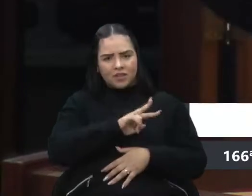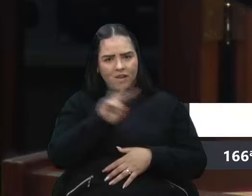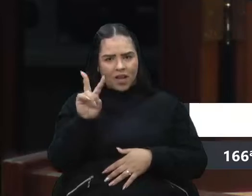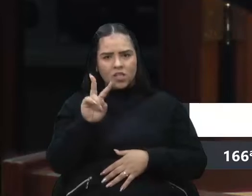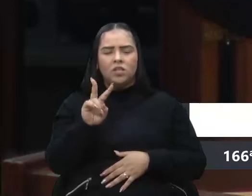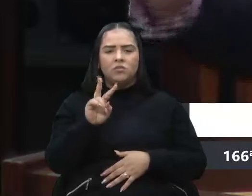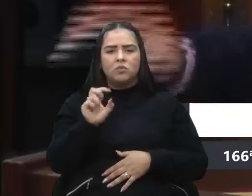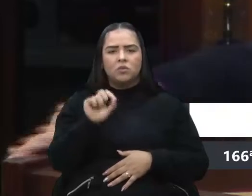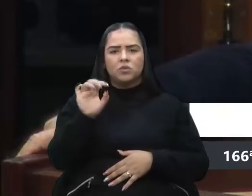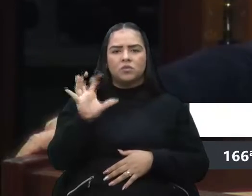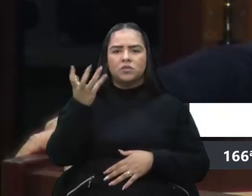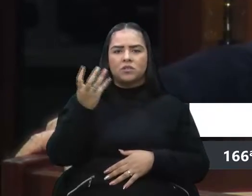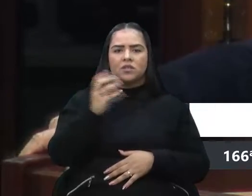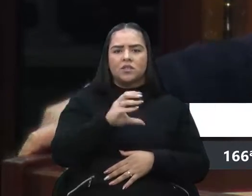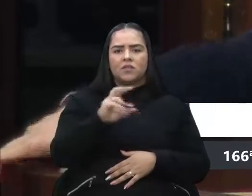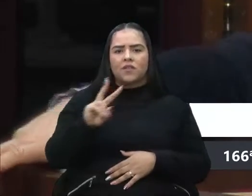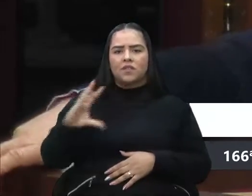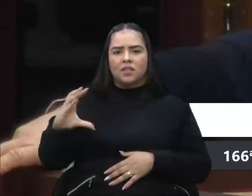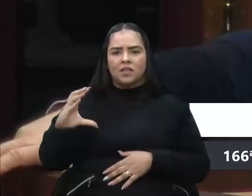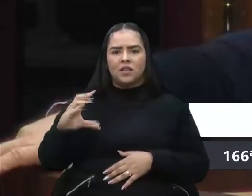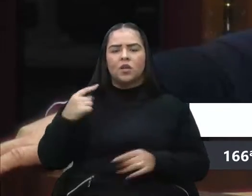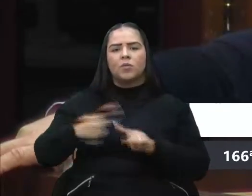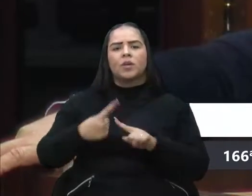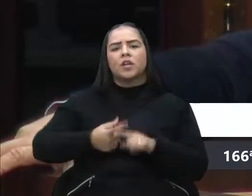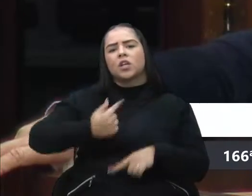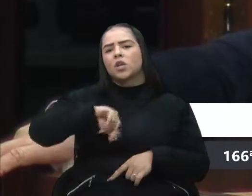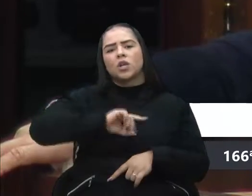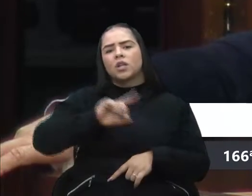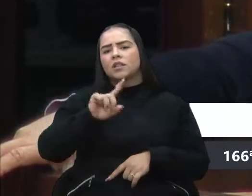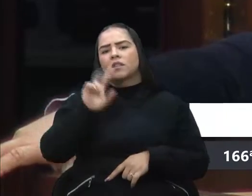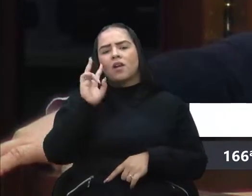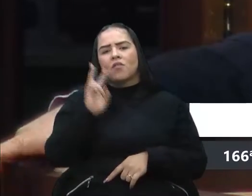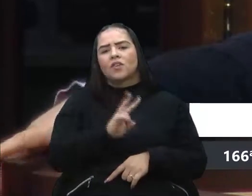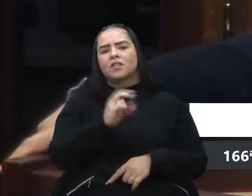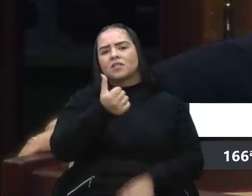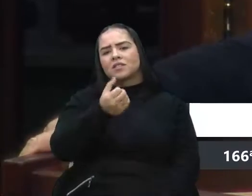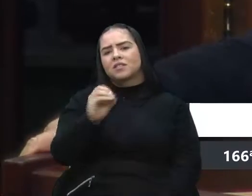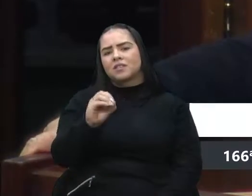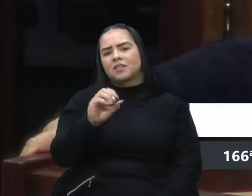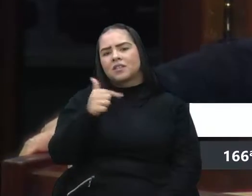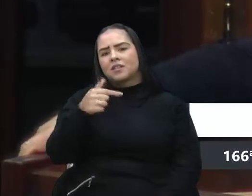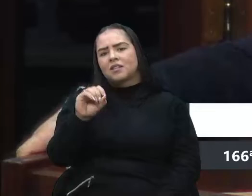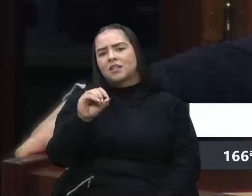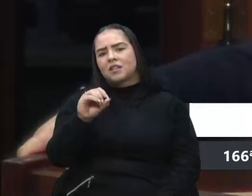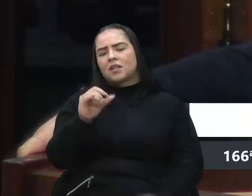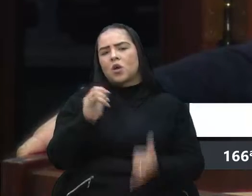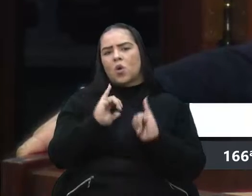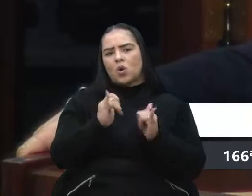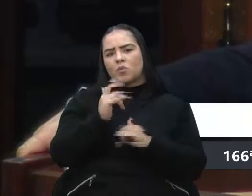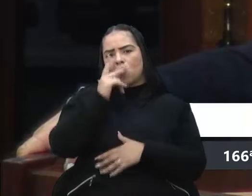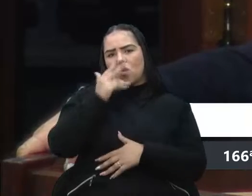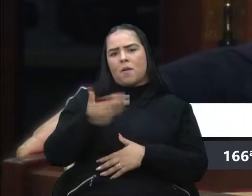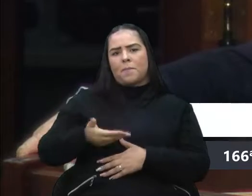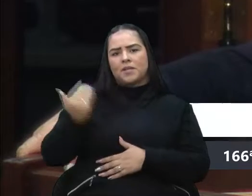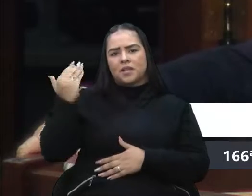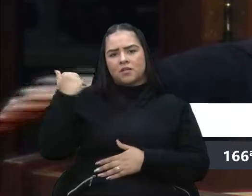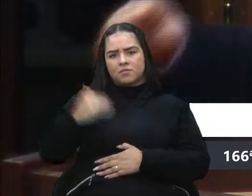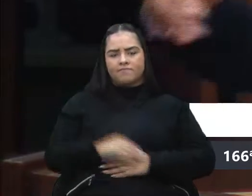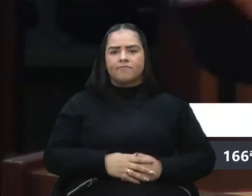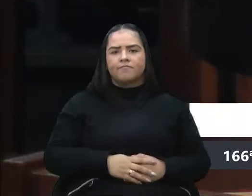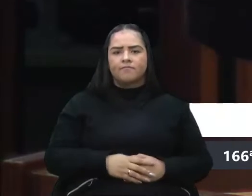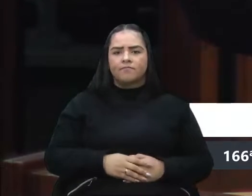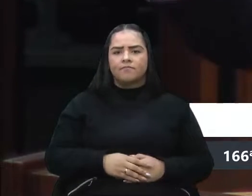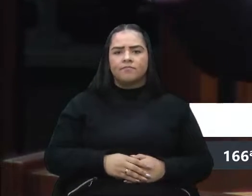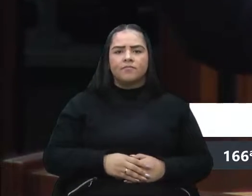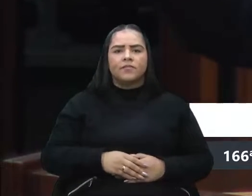a situação da CVC. Por que nós não vimos lá 60, 70 ônibus, como era uma vez? Porque